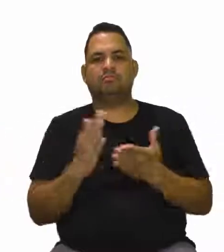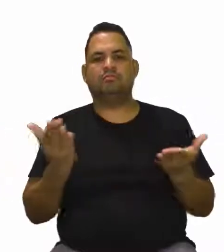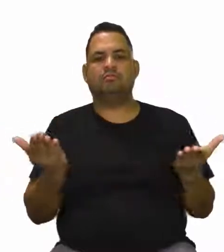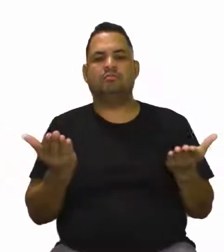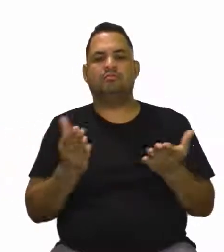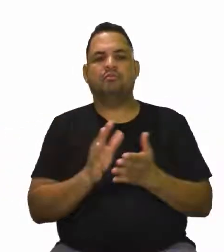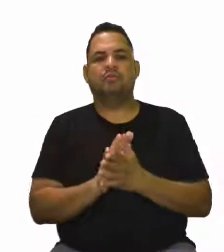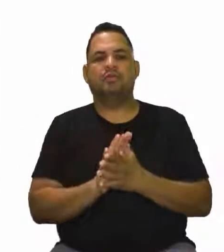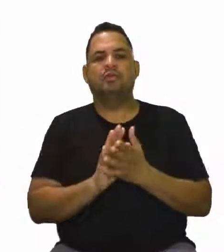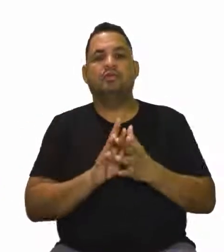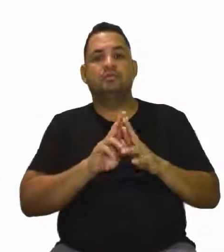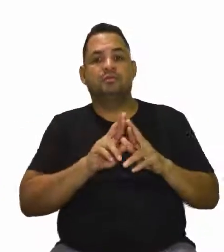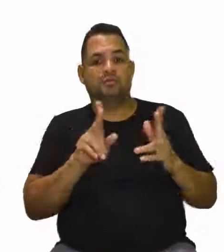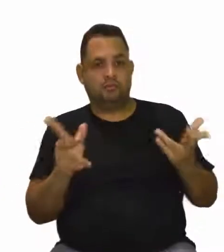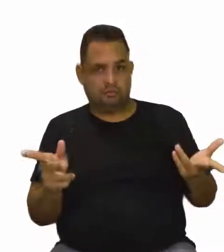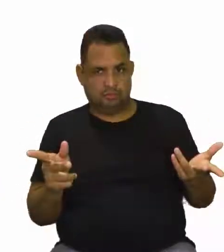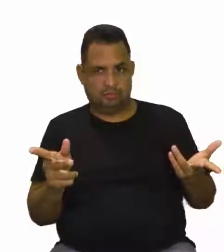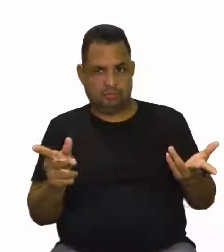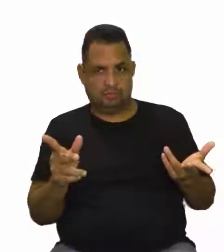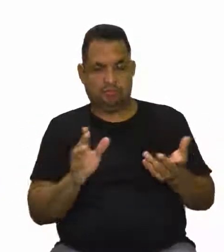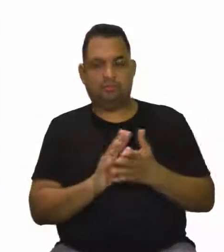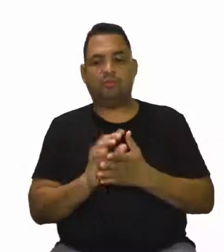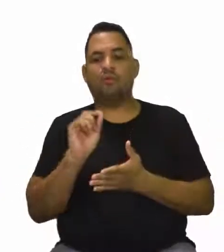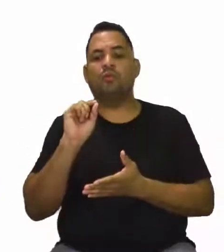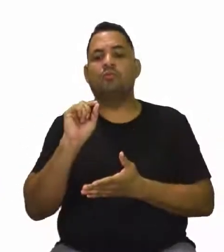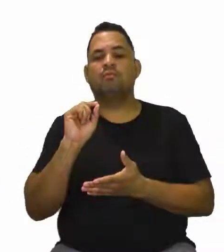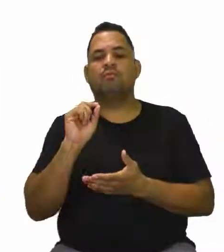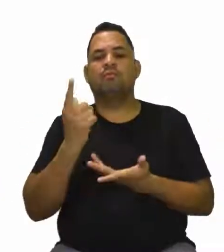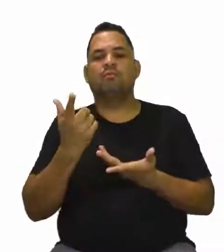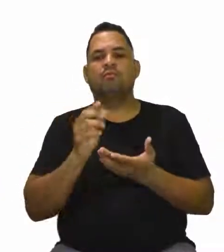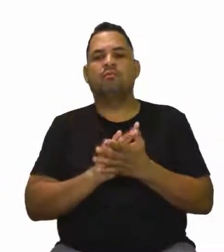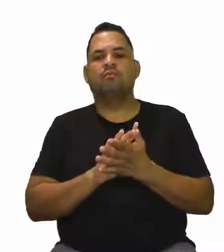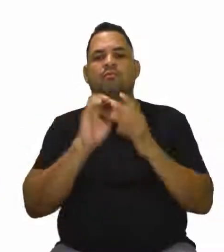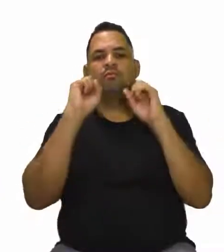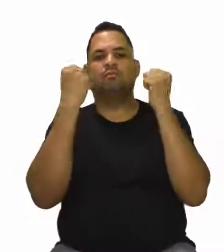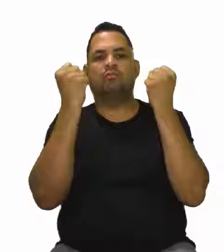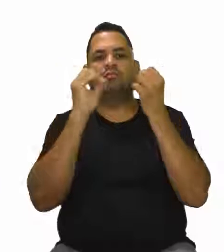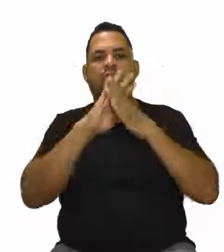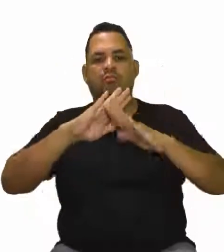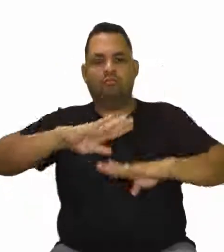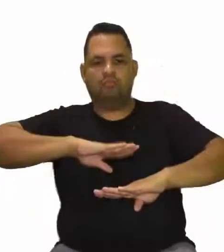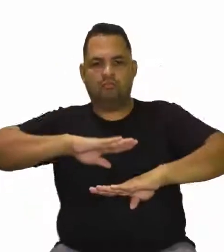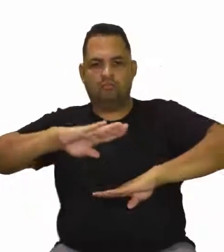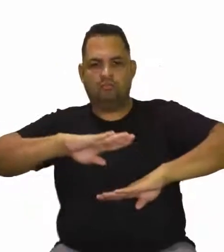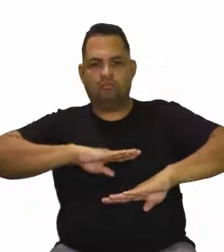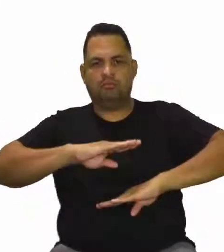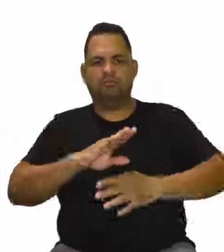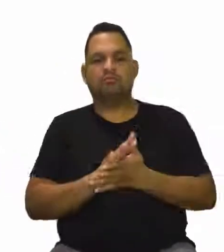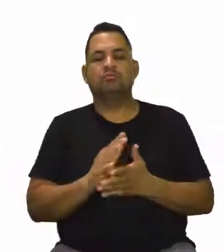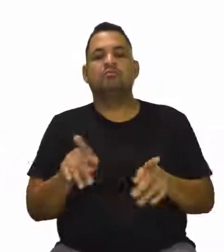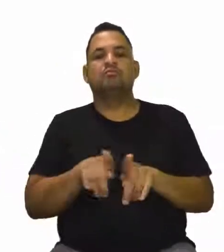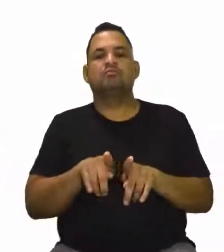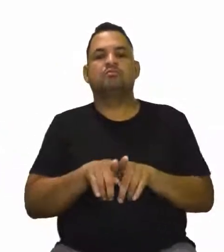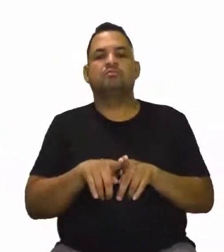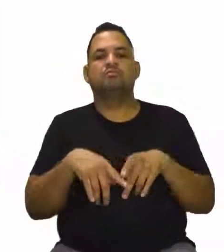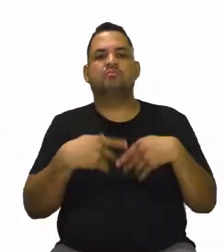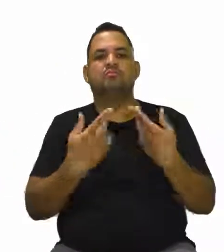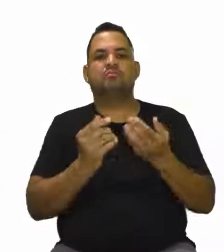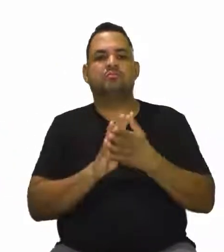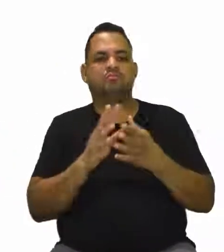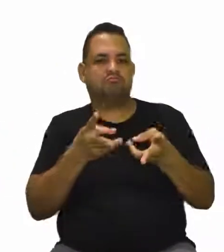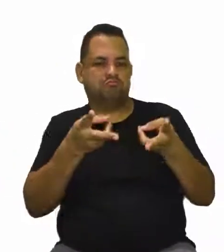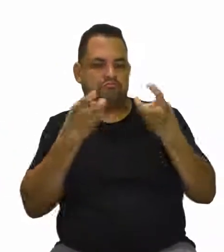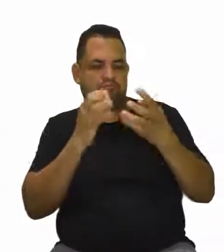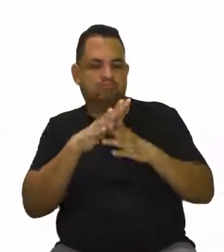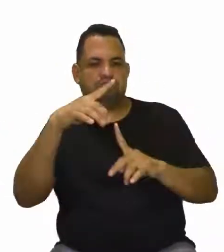que aqui nós vamos diferenciar, o que seria a ginástica de condicionamento. Nós também vamos identificar